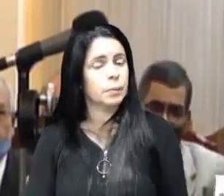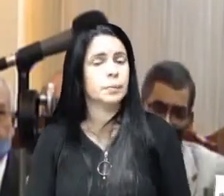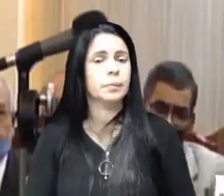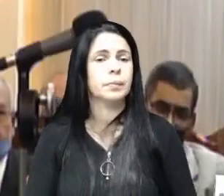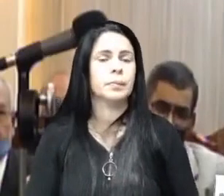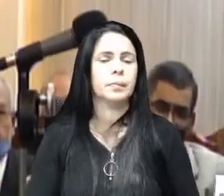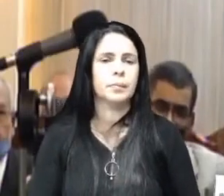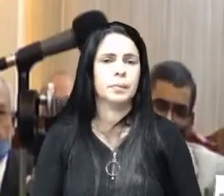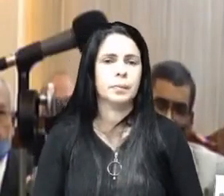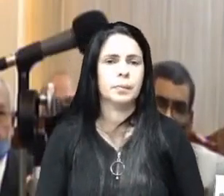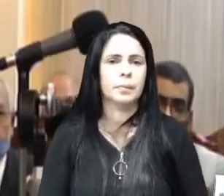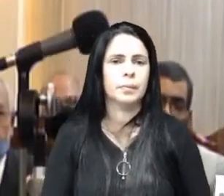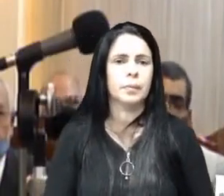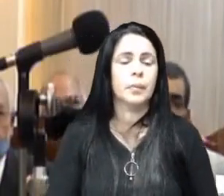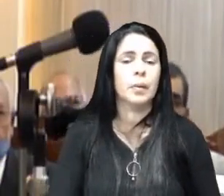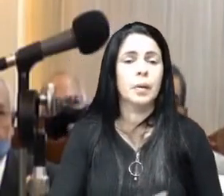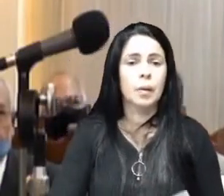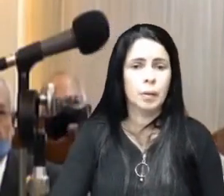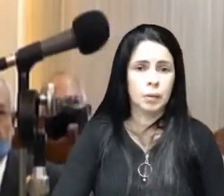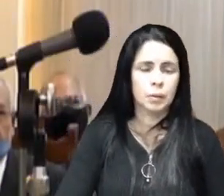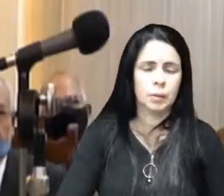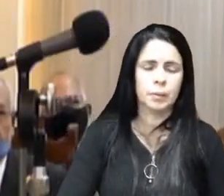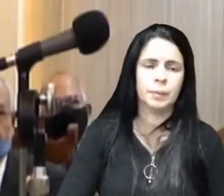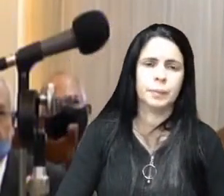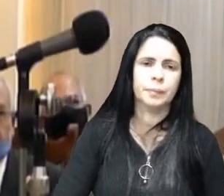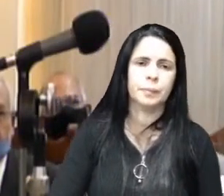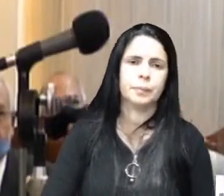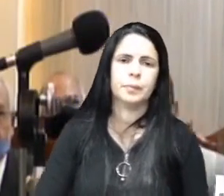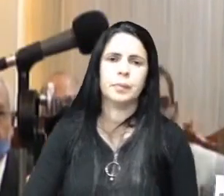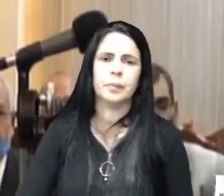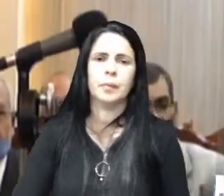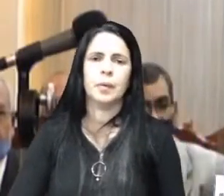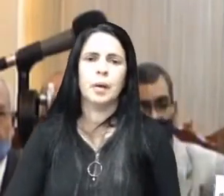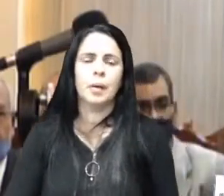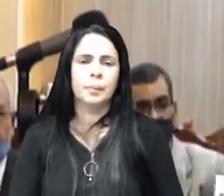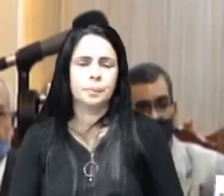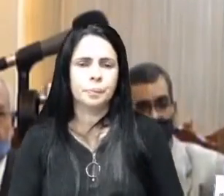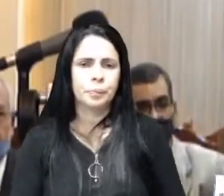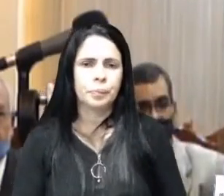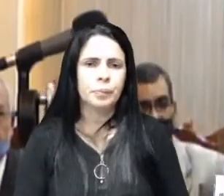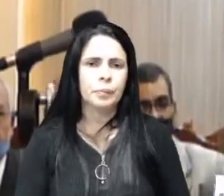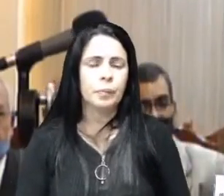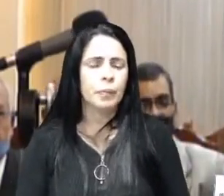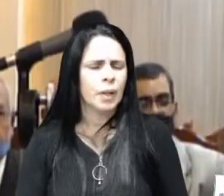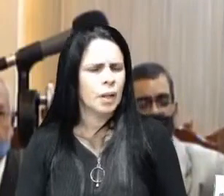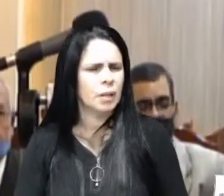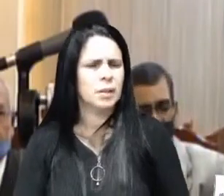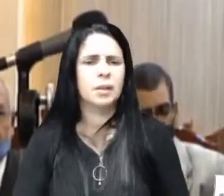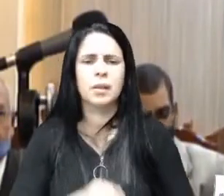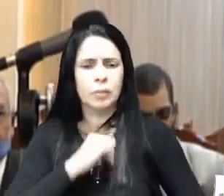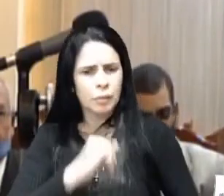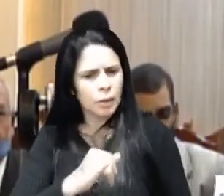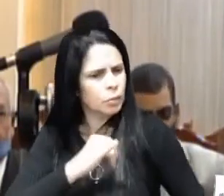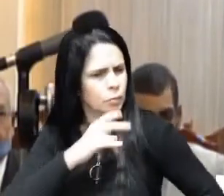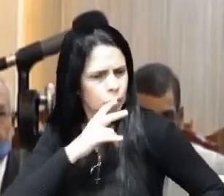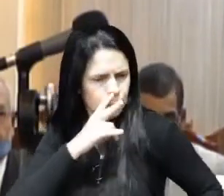admoestando-nos uns aos outros, e tanto mais, diga forte, e tanto